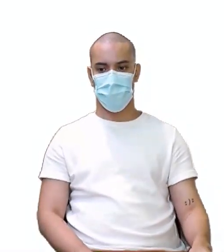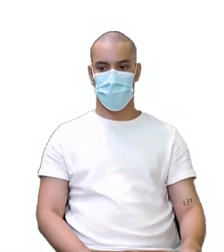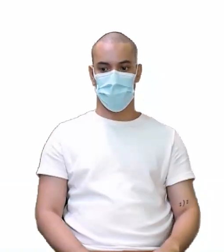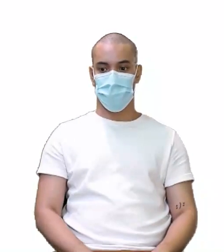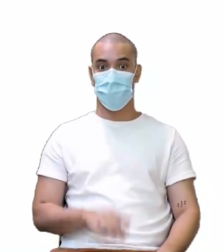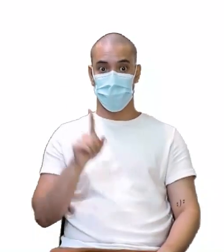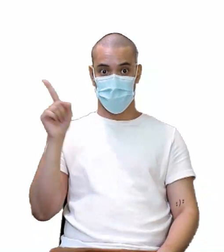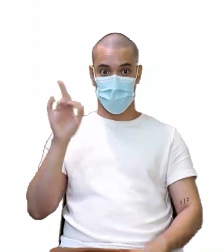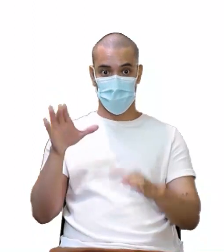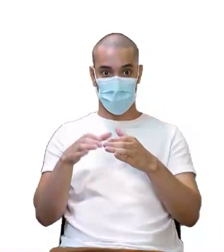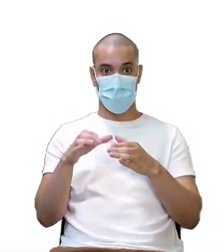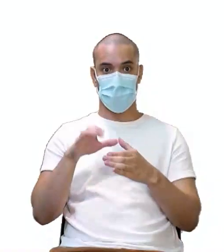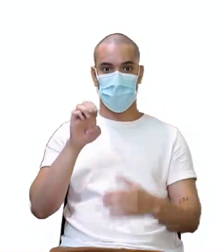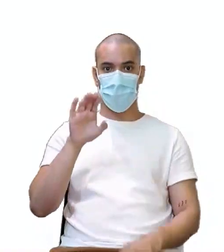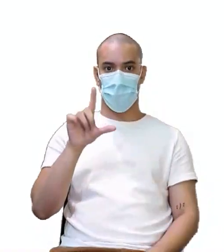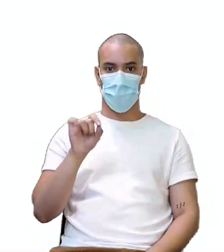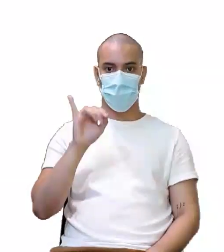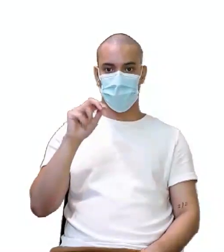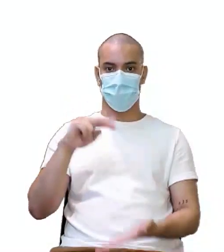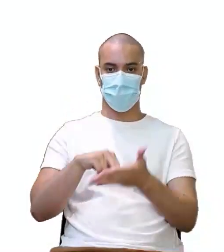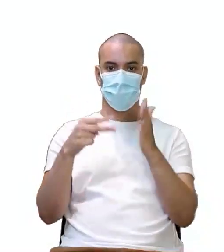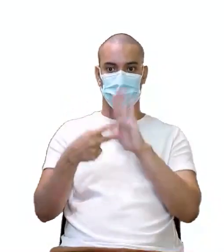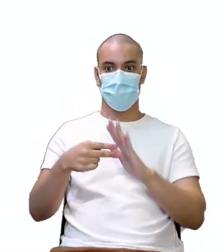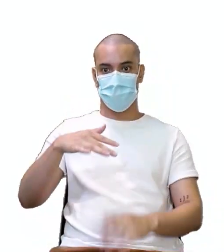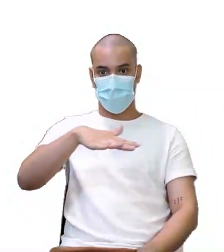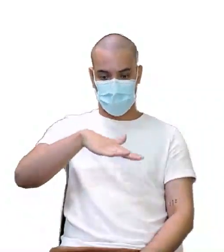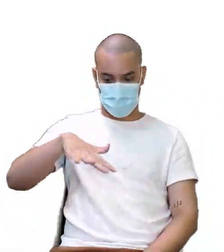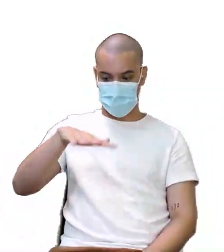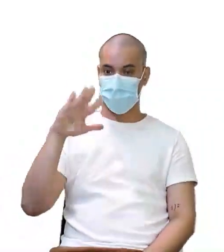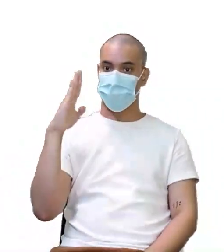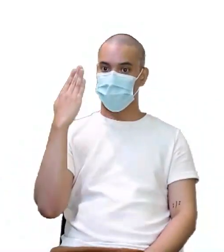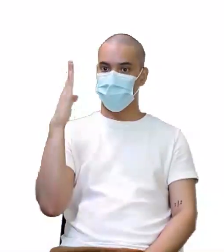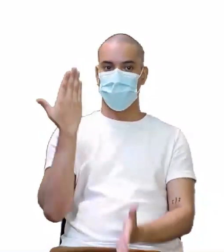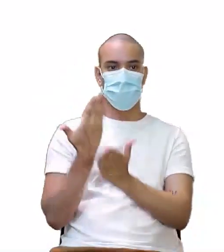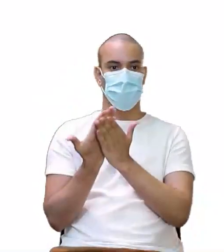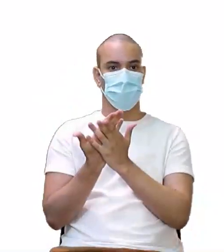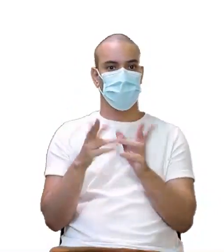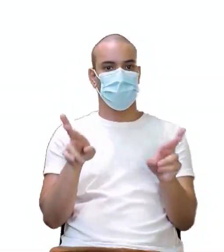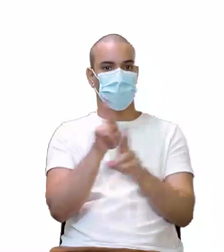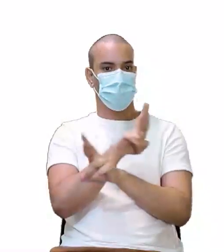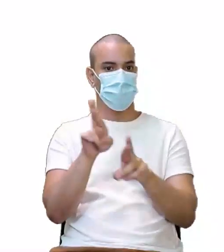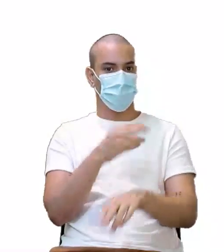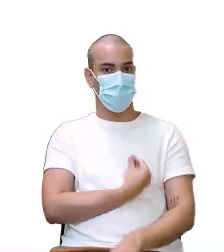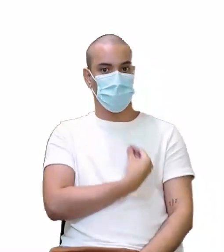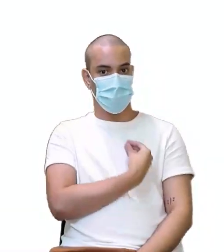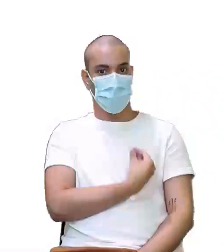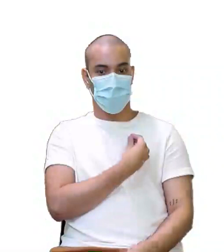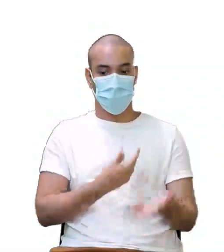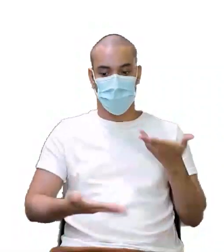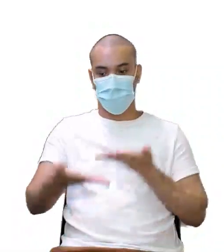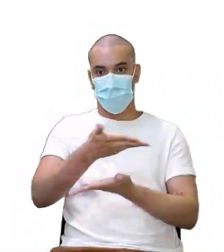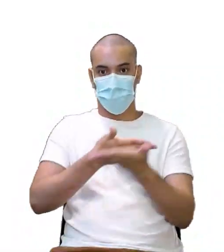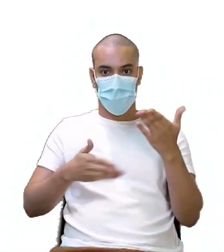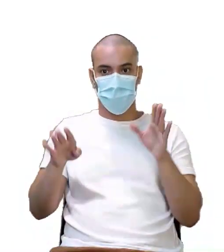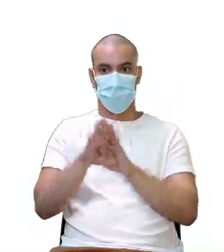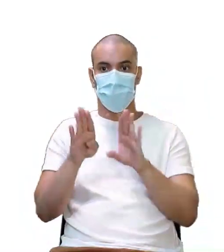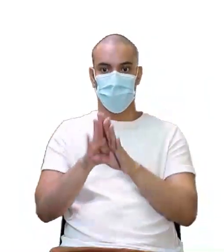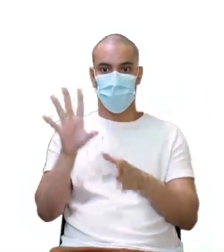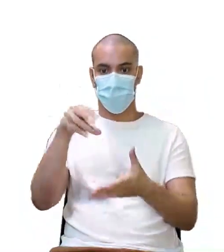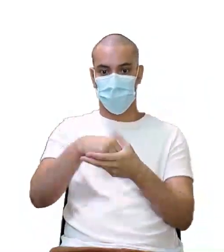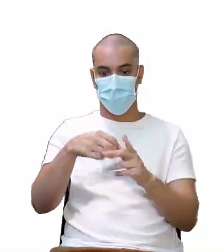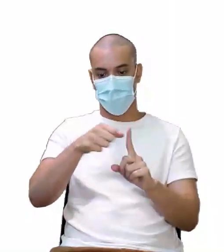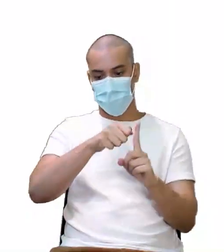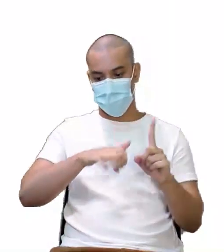A ecologia é a parte da biologia que estuda as relações dos seres vivos entre si e destes com o